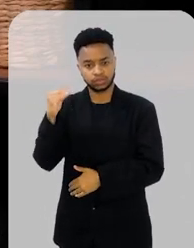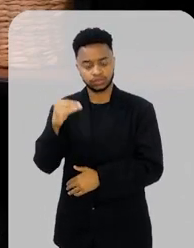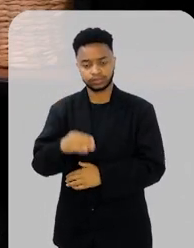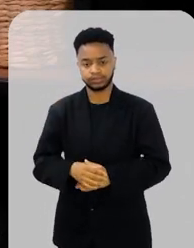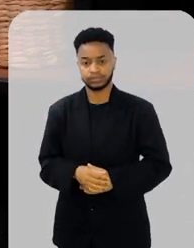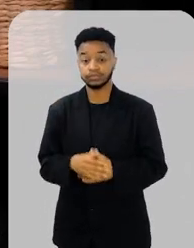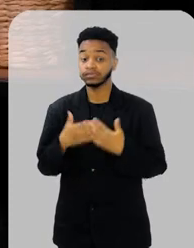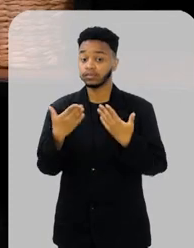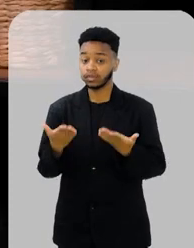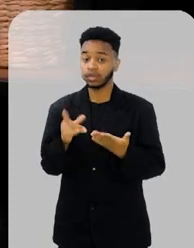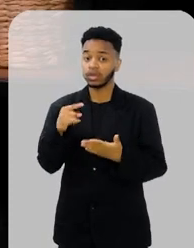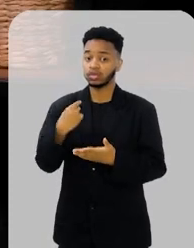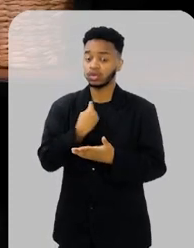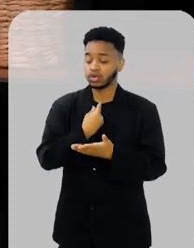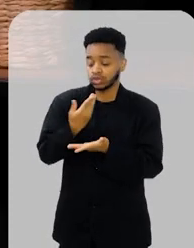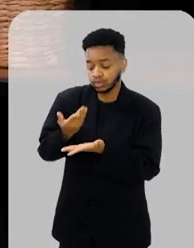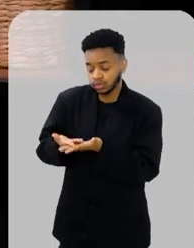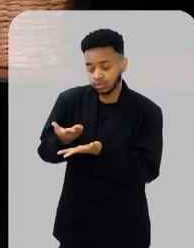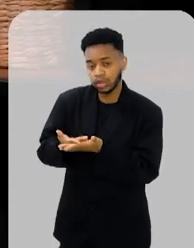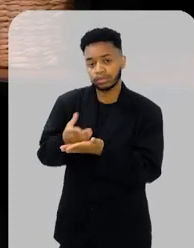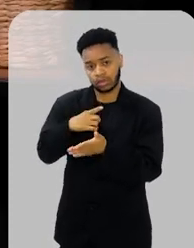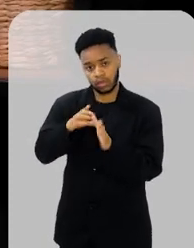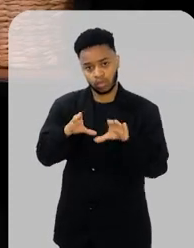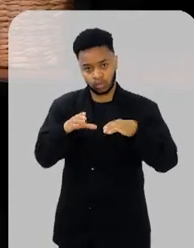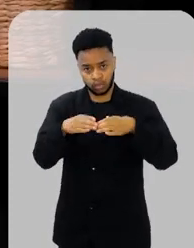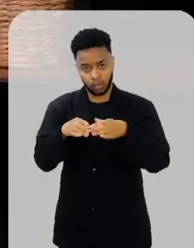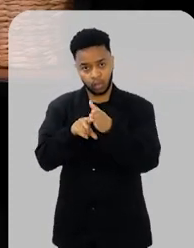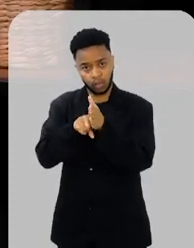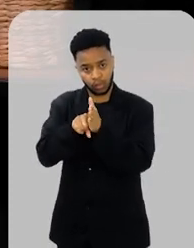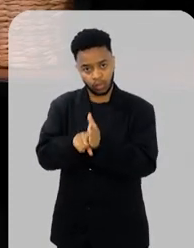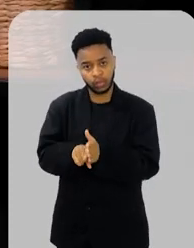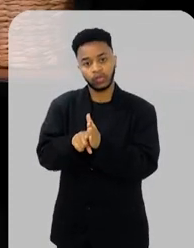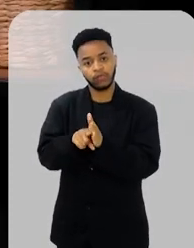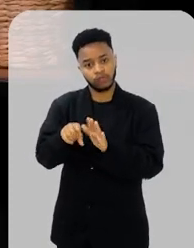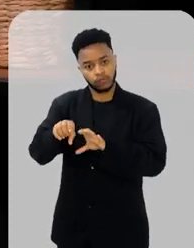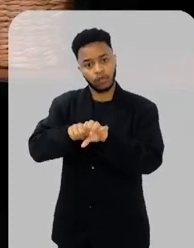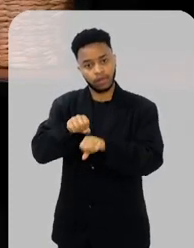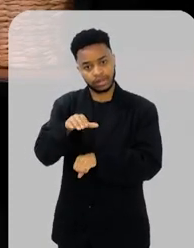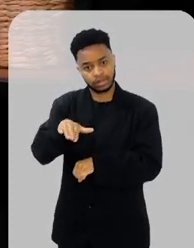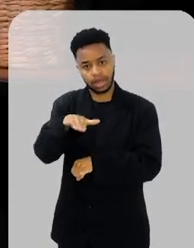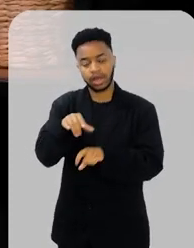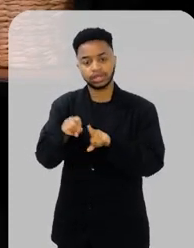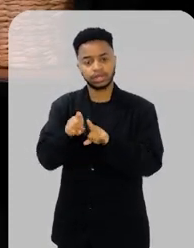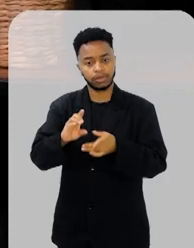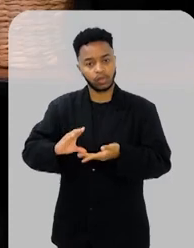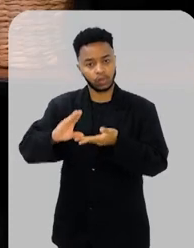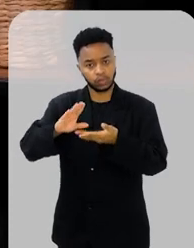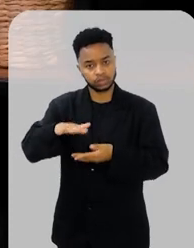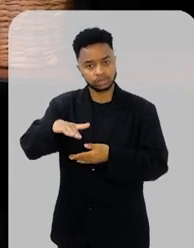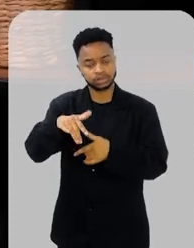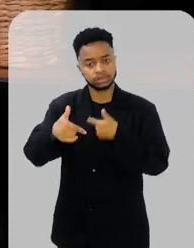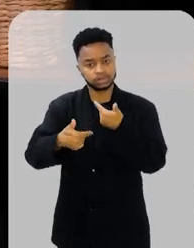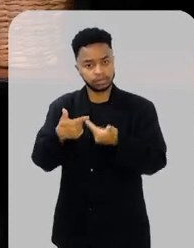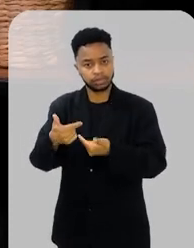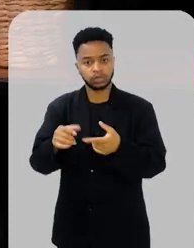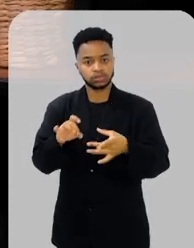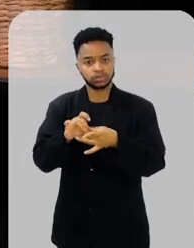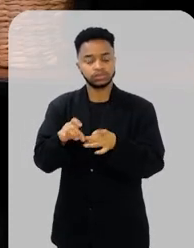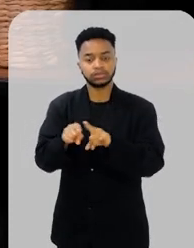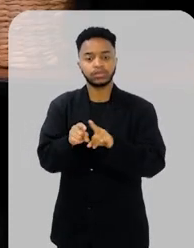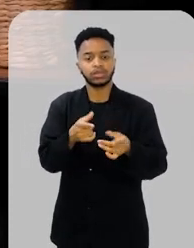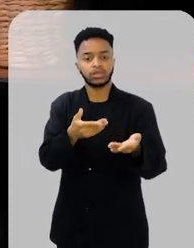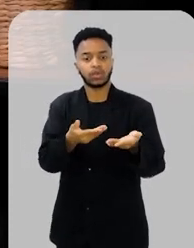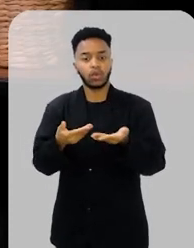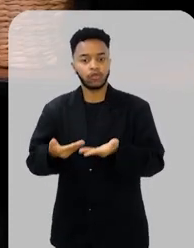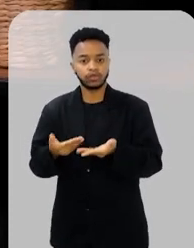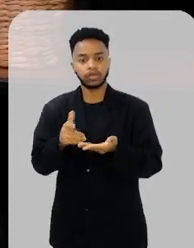letalidade. Nós nos debruçamos, é um grupo, né, também de especialistas e conselheiros. Convidamos